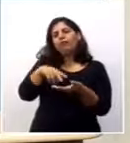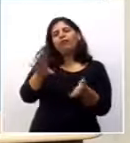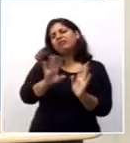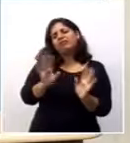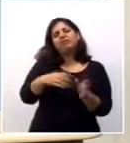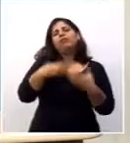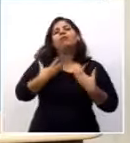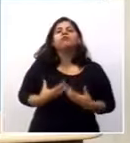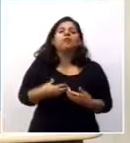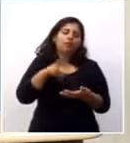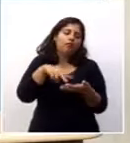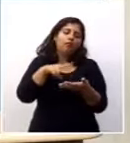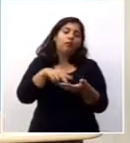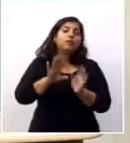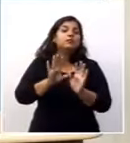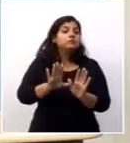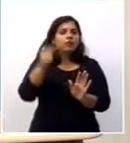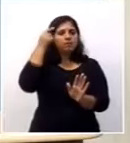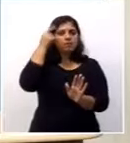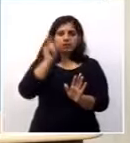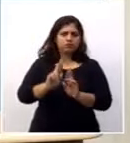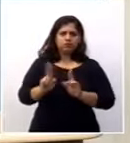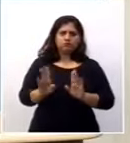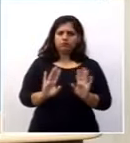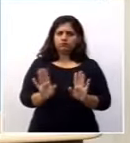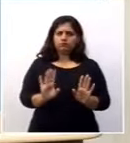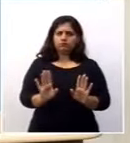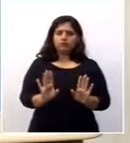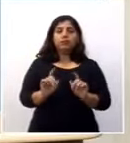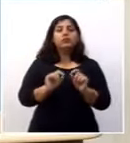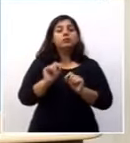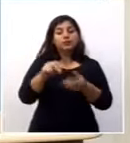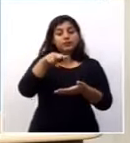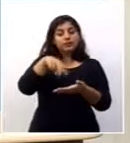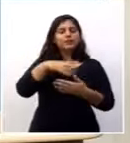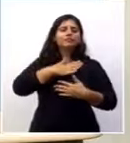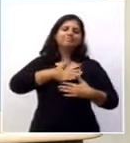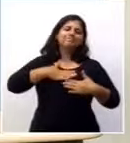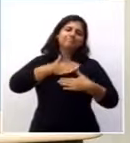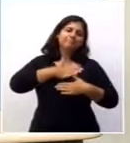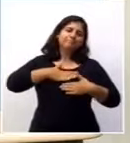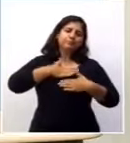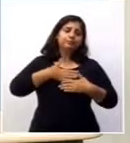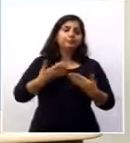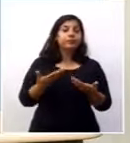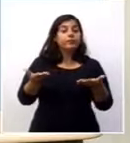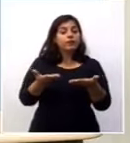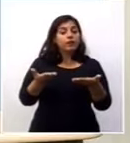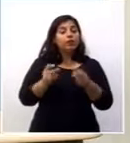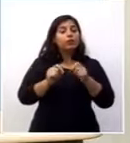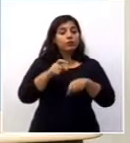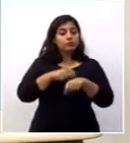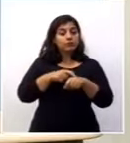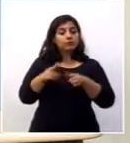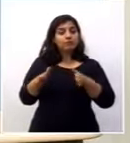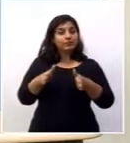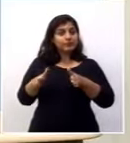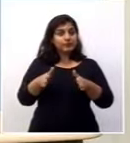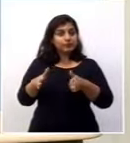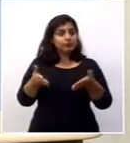mas é muito cansativo. Não pensa assim. Não pensa, porque ler é prazeroso. E agora nós estamos passando por um